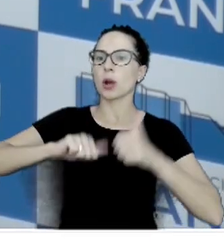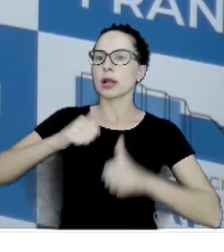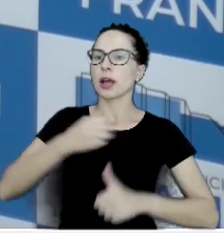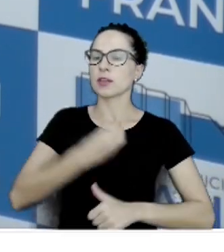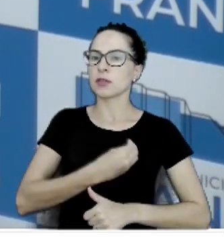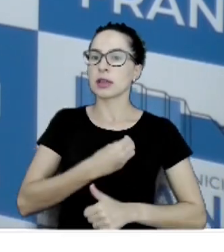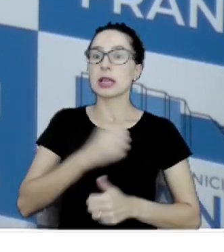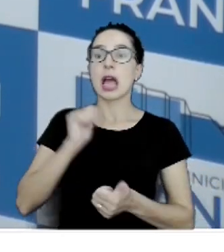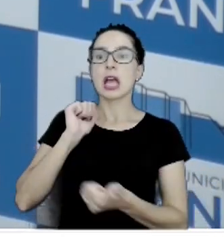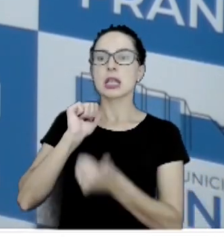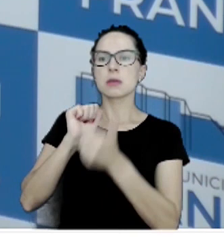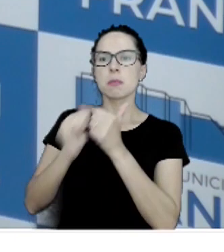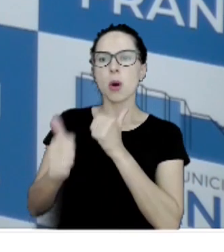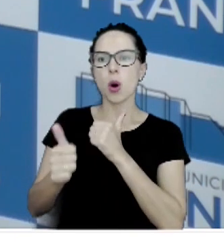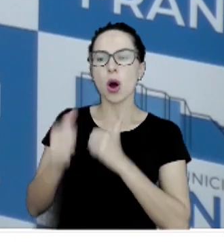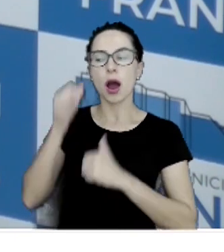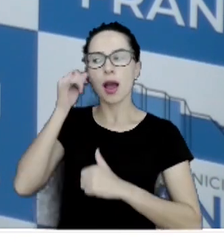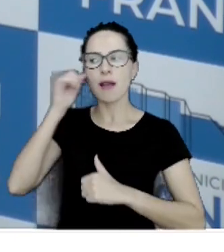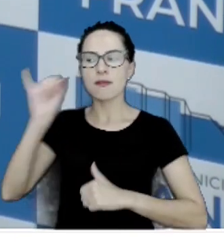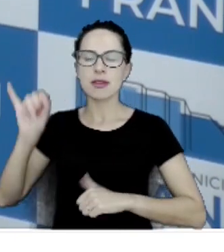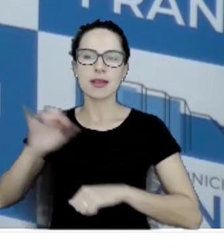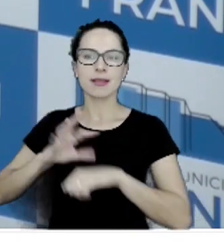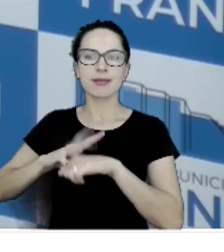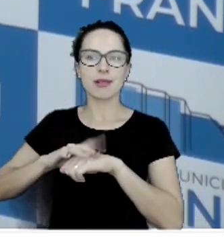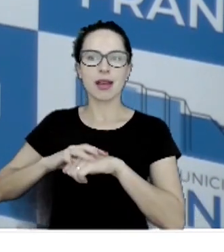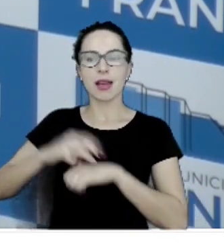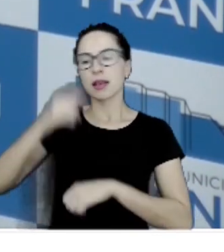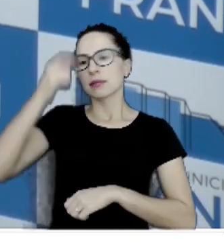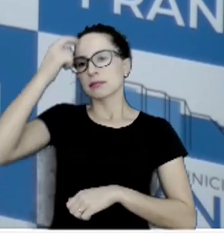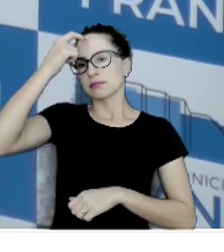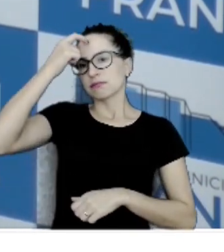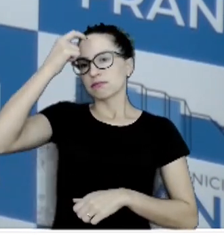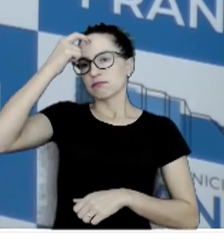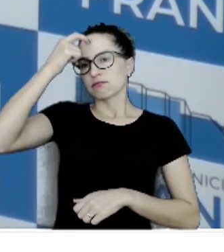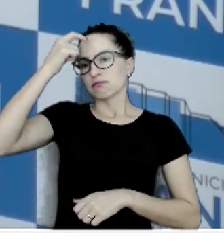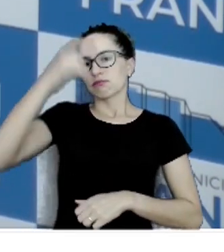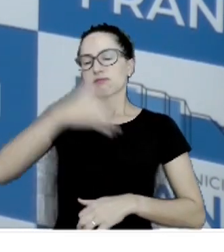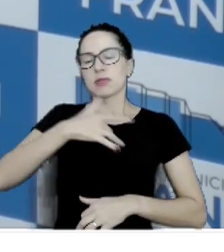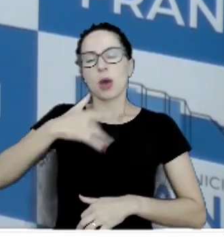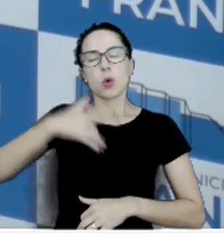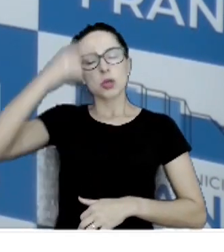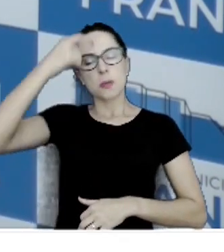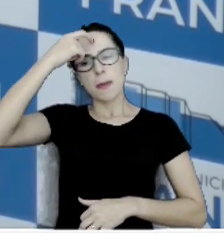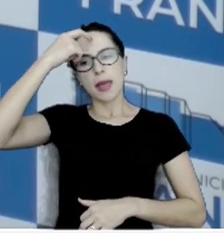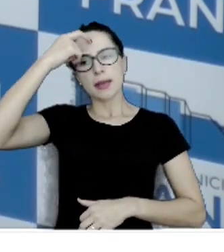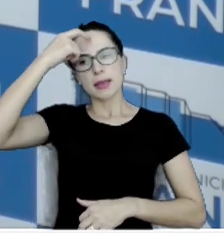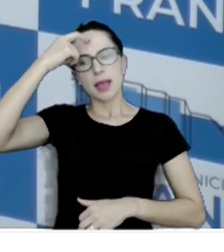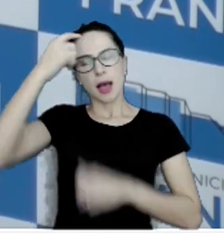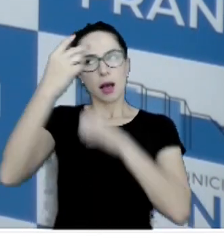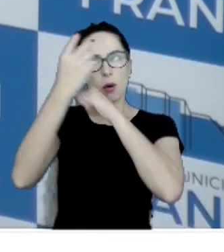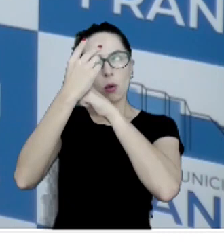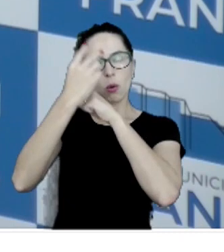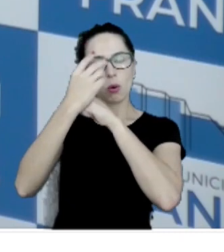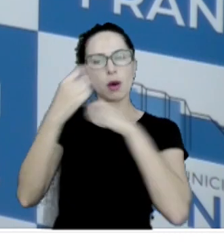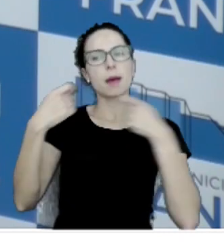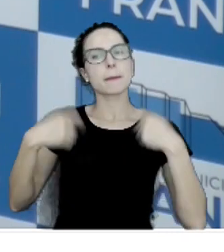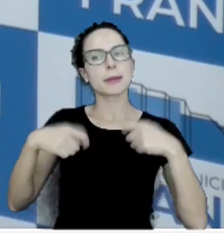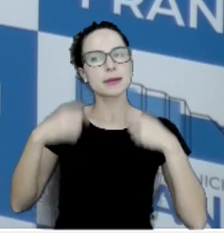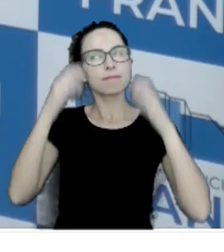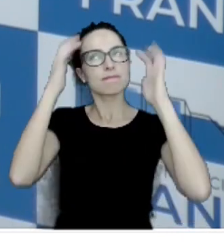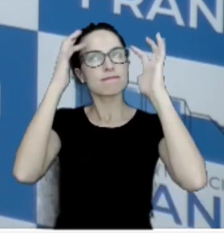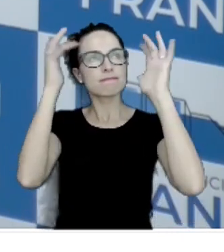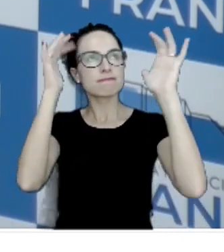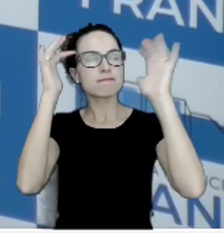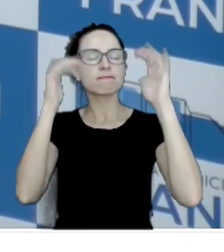menos doente, a saúde mental das pessoas precisam ser cuidada. Então assim, fica